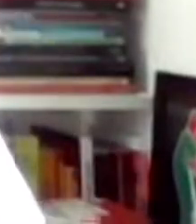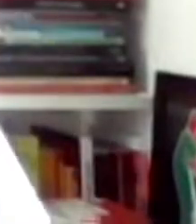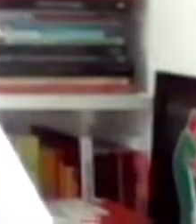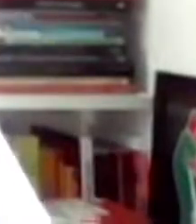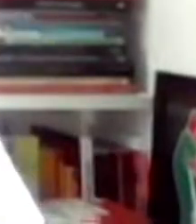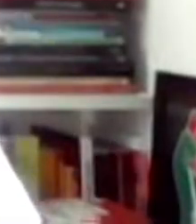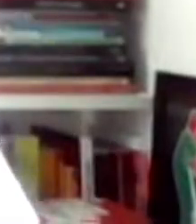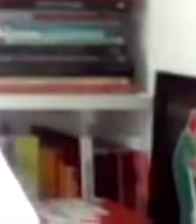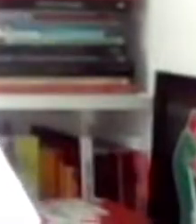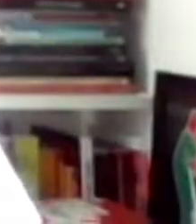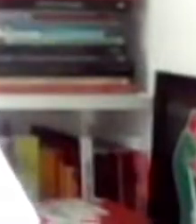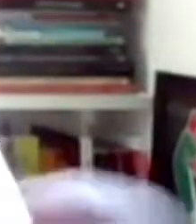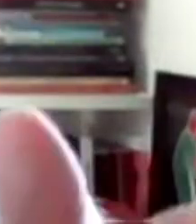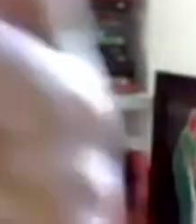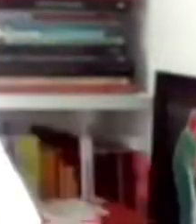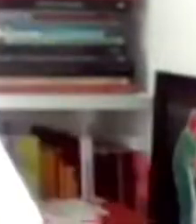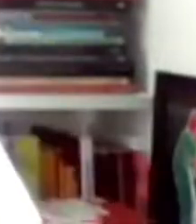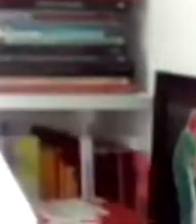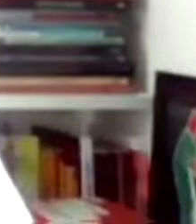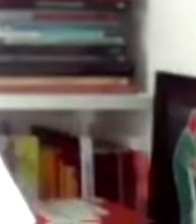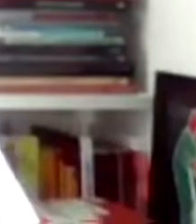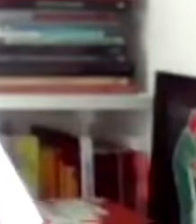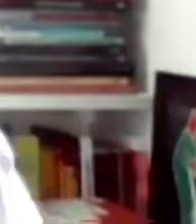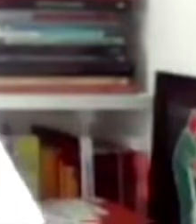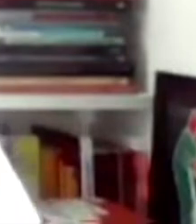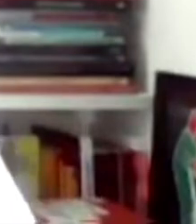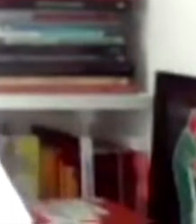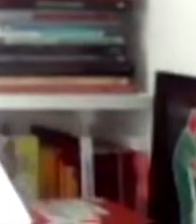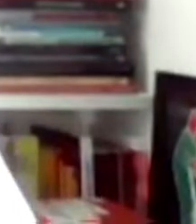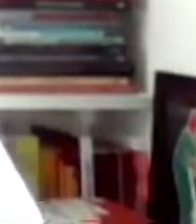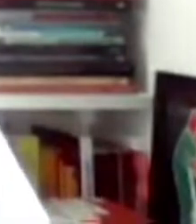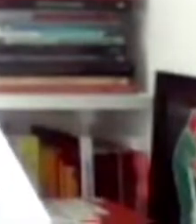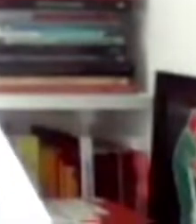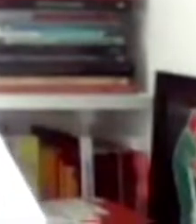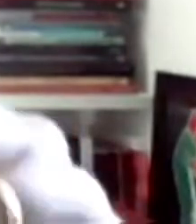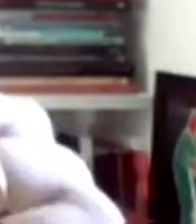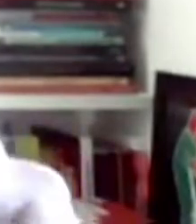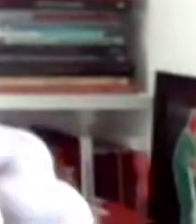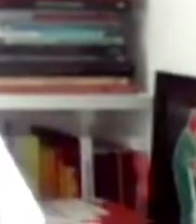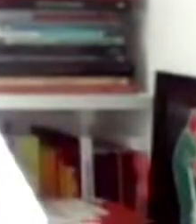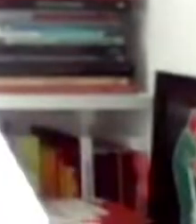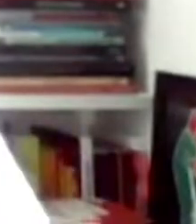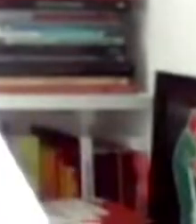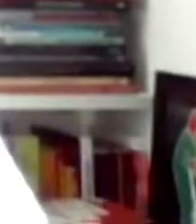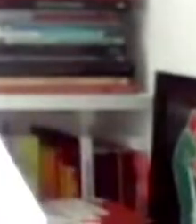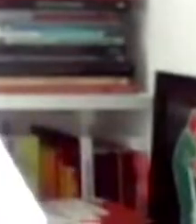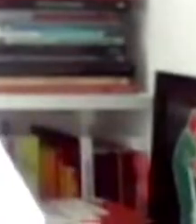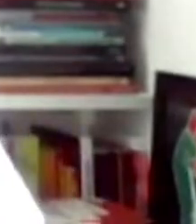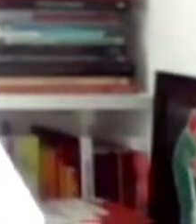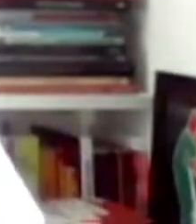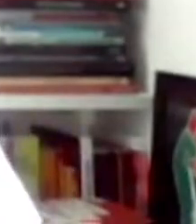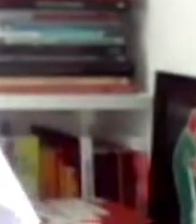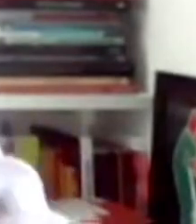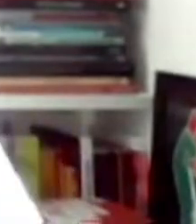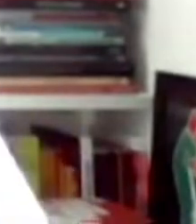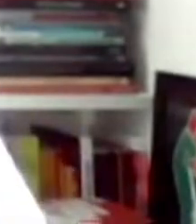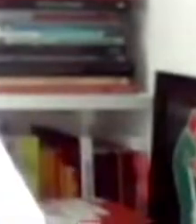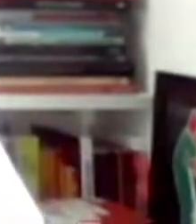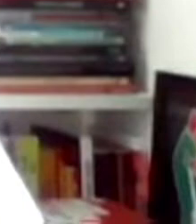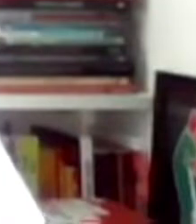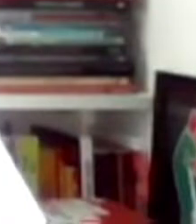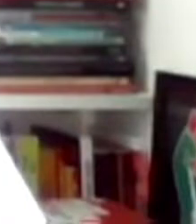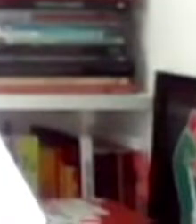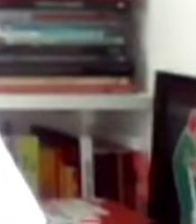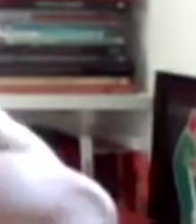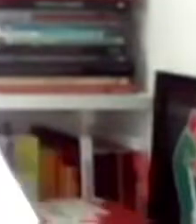Mas veja, os deveres sim. Então, qual é a contradição que marca a estrutura da educação infantil nos municípios e que